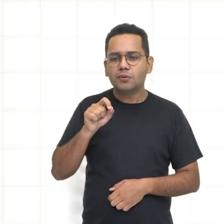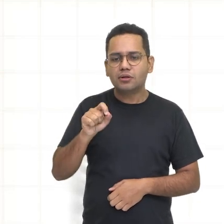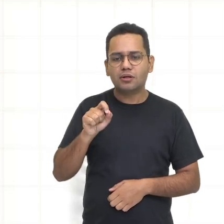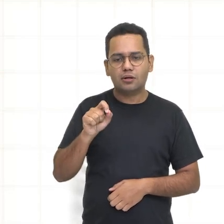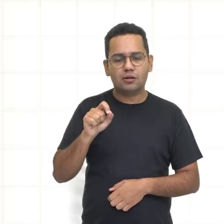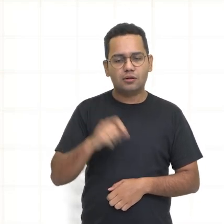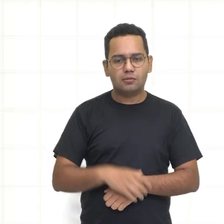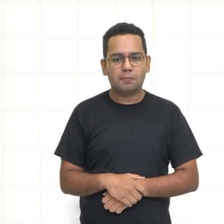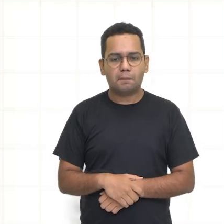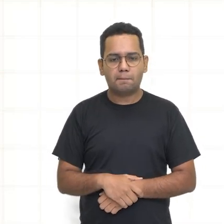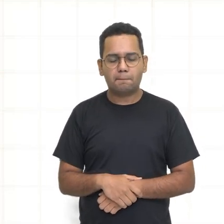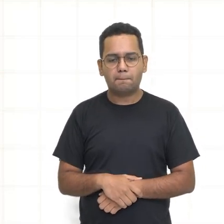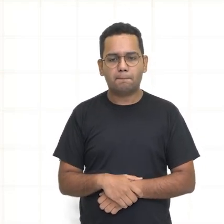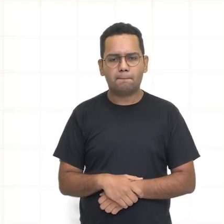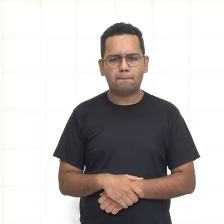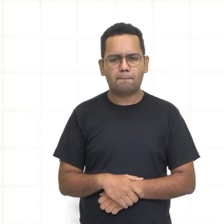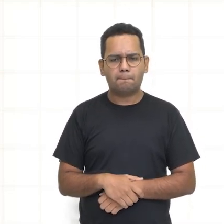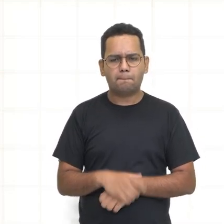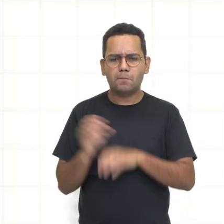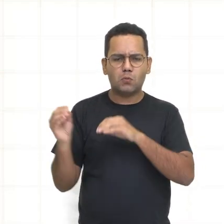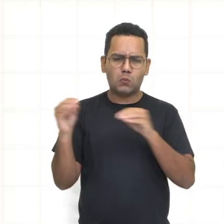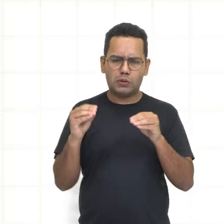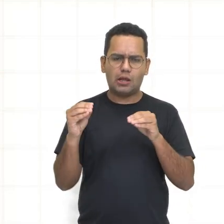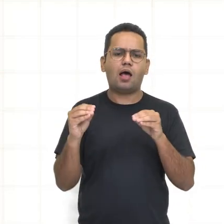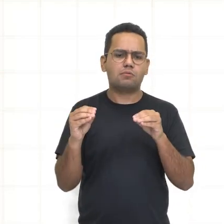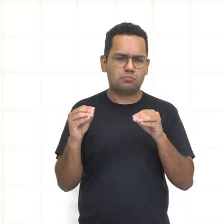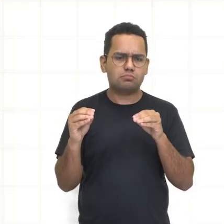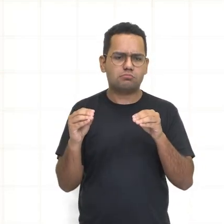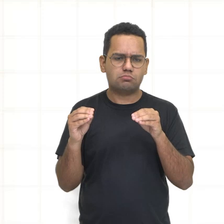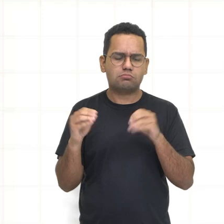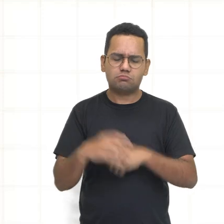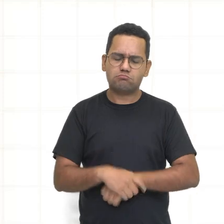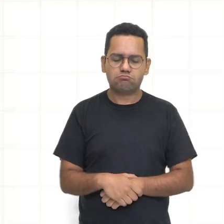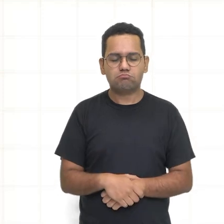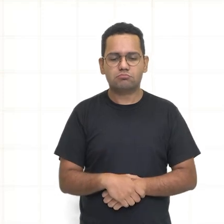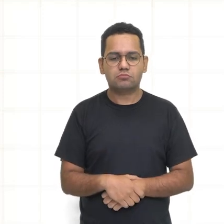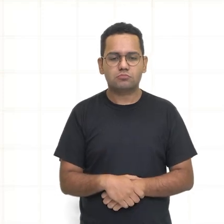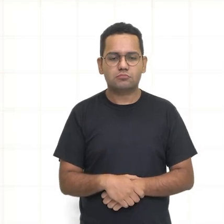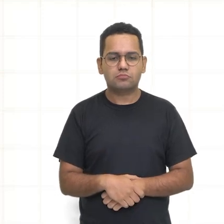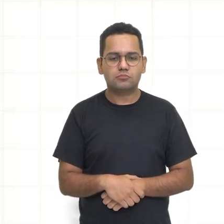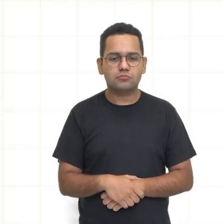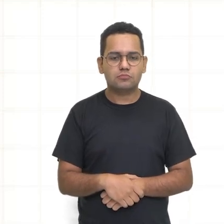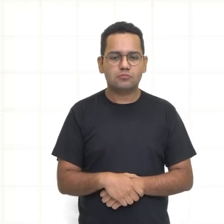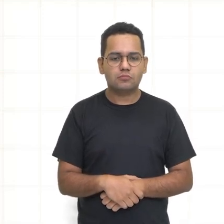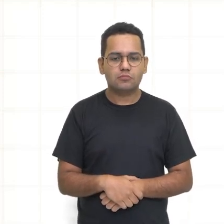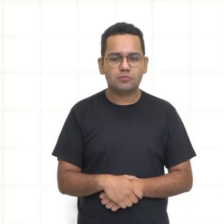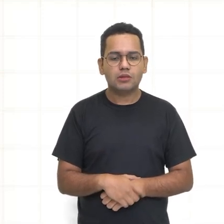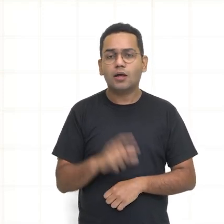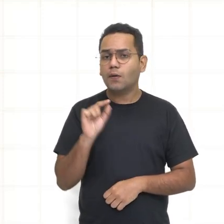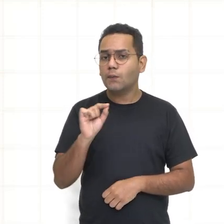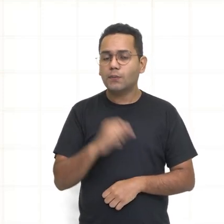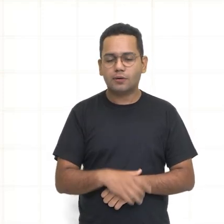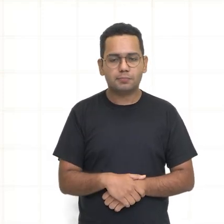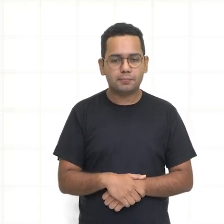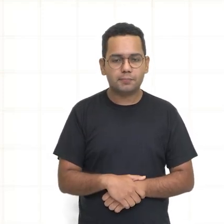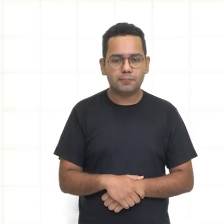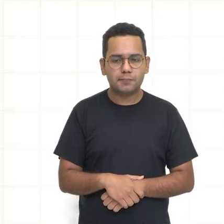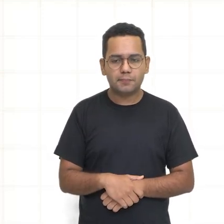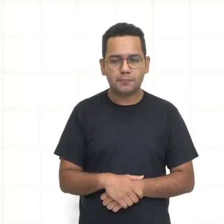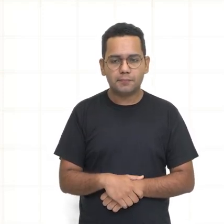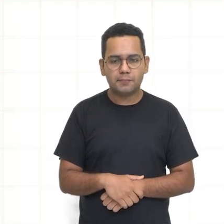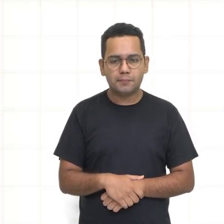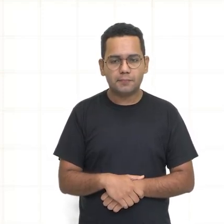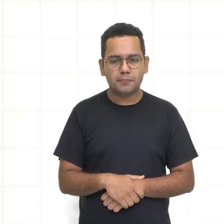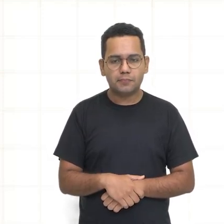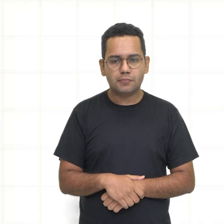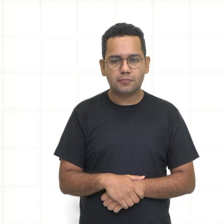deslocados internamente. Ou seja, verificamos aí a questão de um êxodo interno, né? Uma